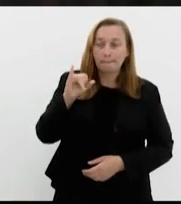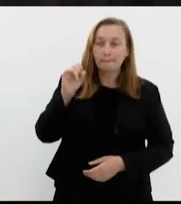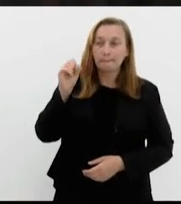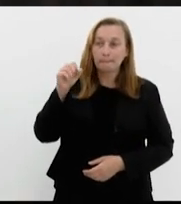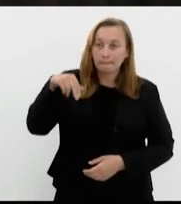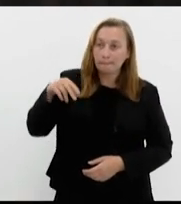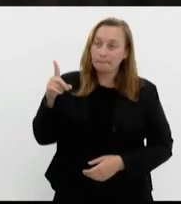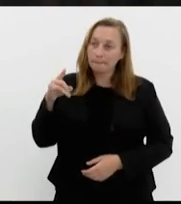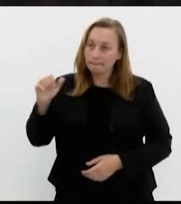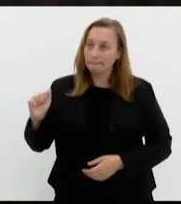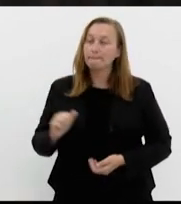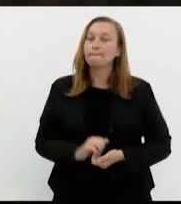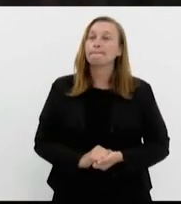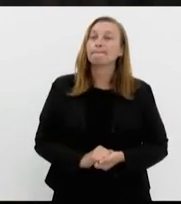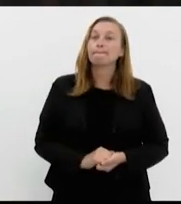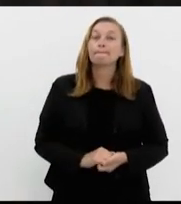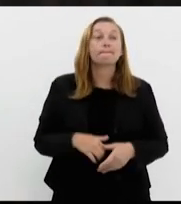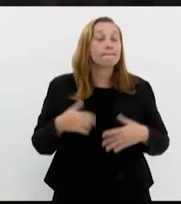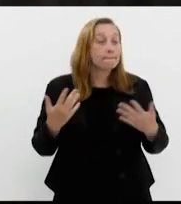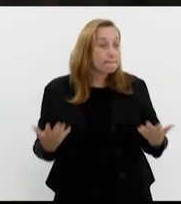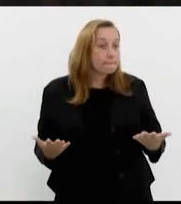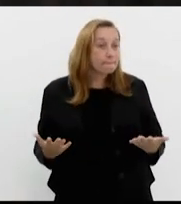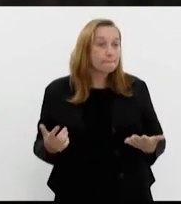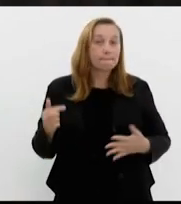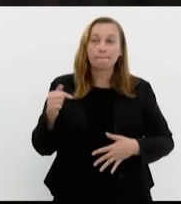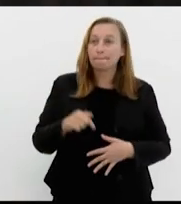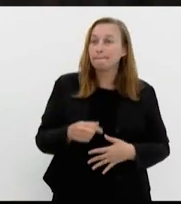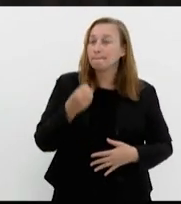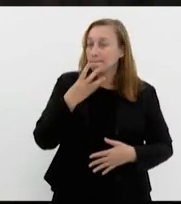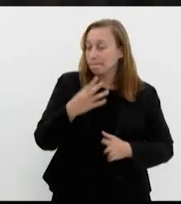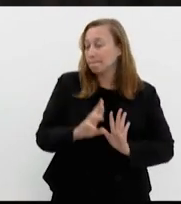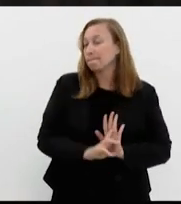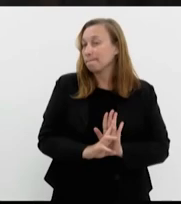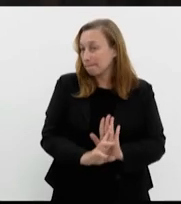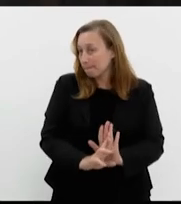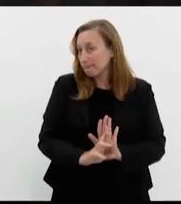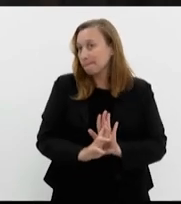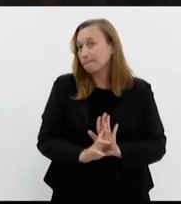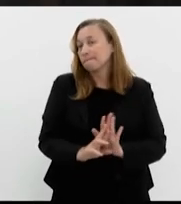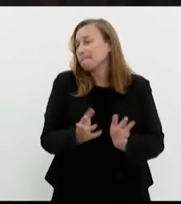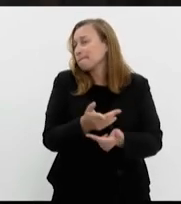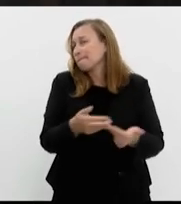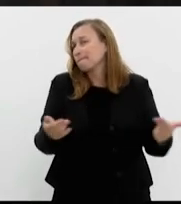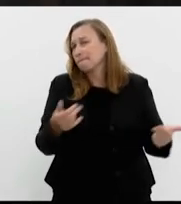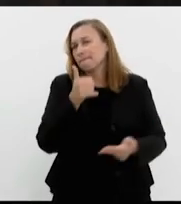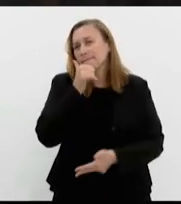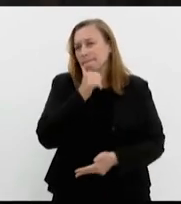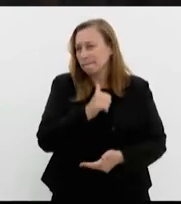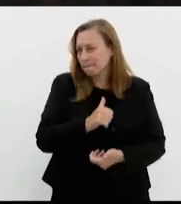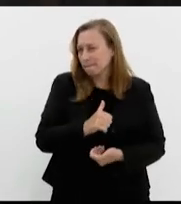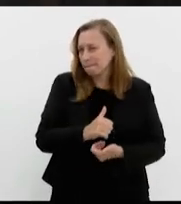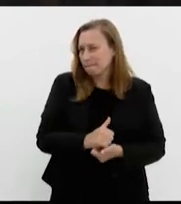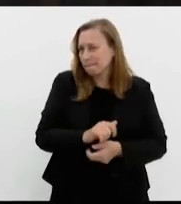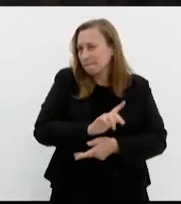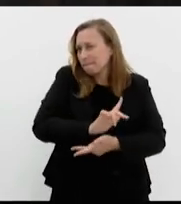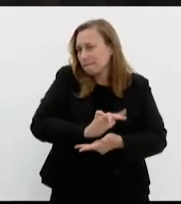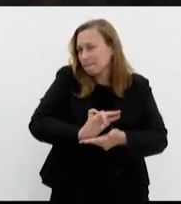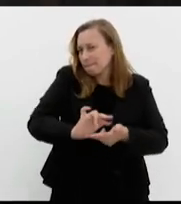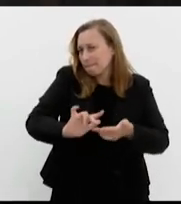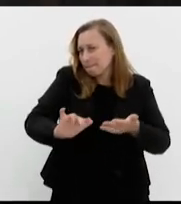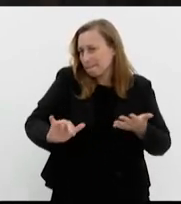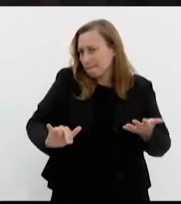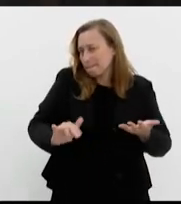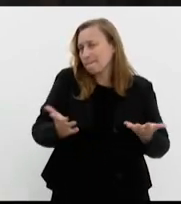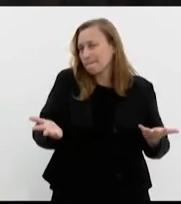Armelau. Então, nós estamos aqui muito bem representados sob o ponto de vista dessa